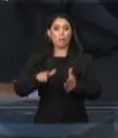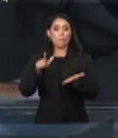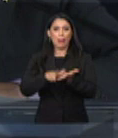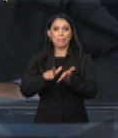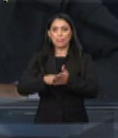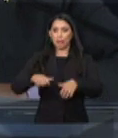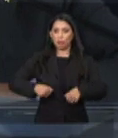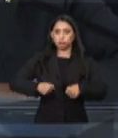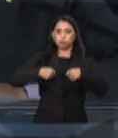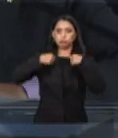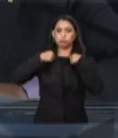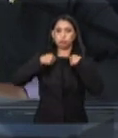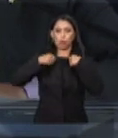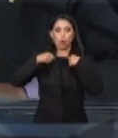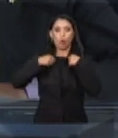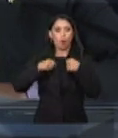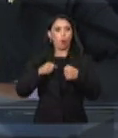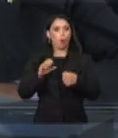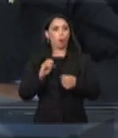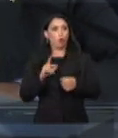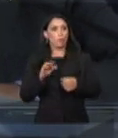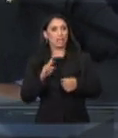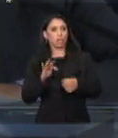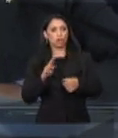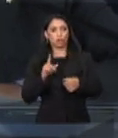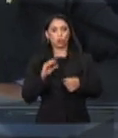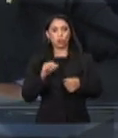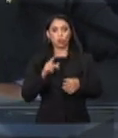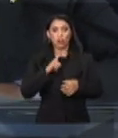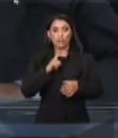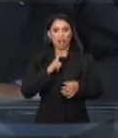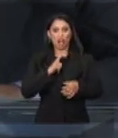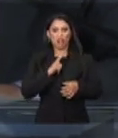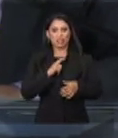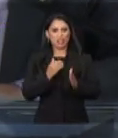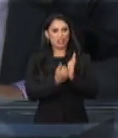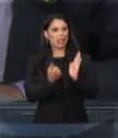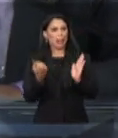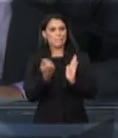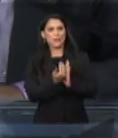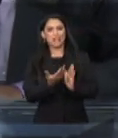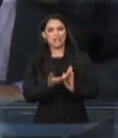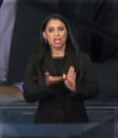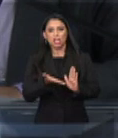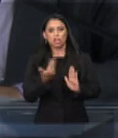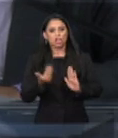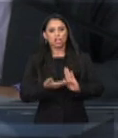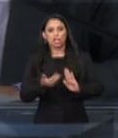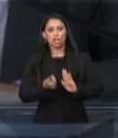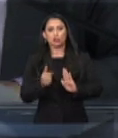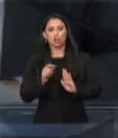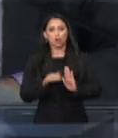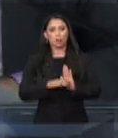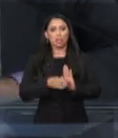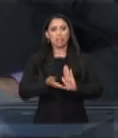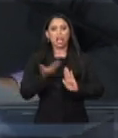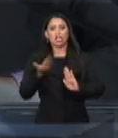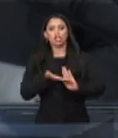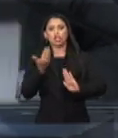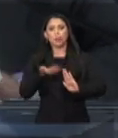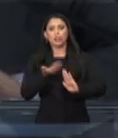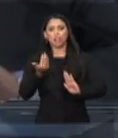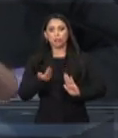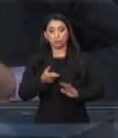dirigem a essa a esses pertence Como excessos estamos aqui apenas retirando os excessos e nós temos